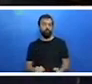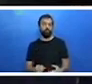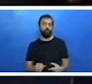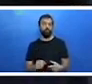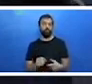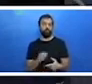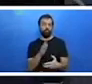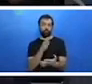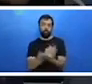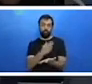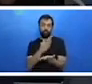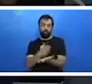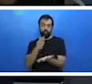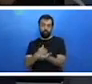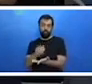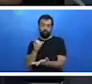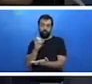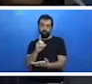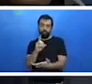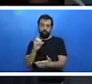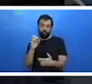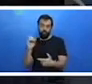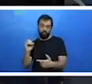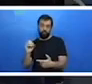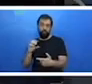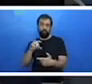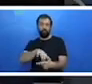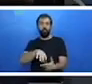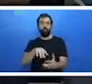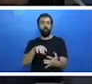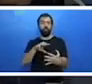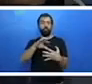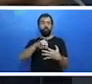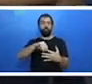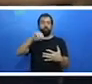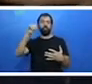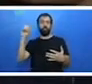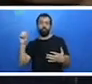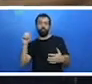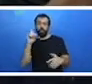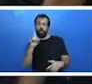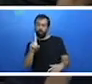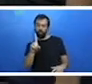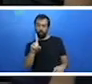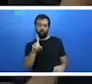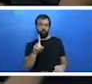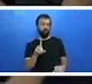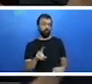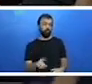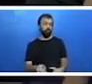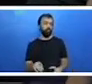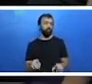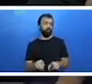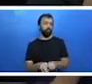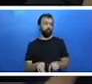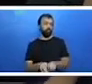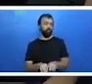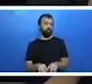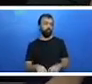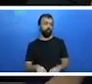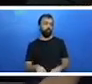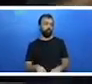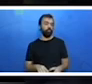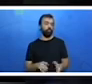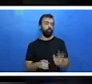peguei 1/10. Mas 1/10 também pode ser representado dessa